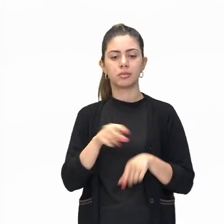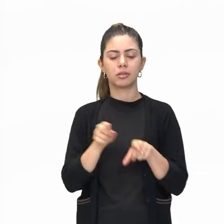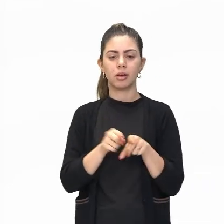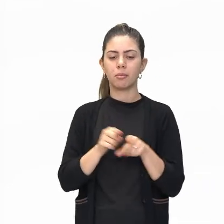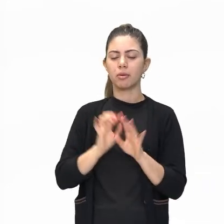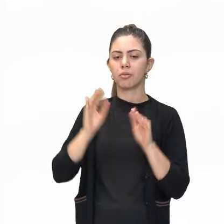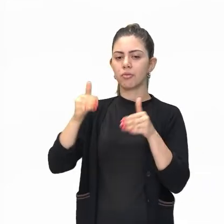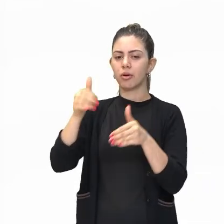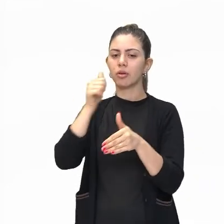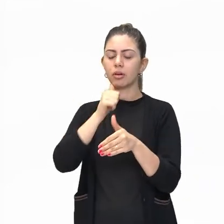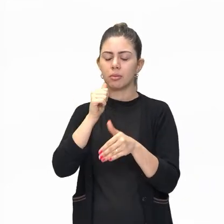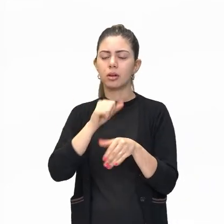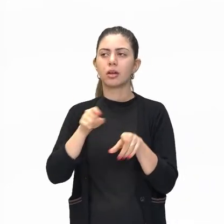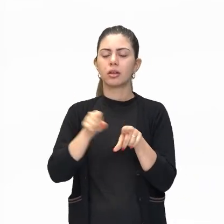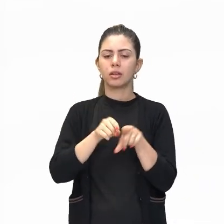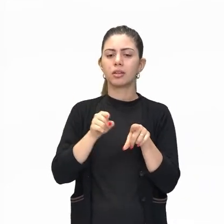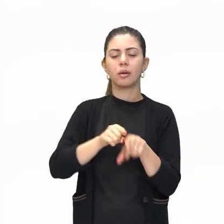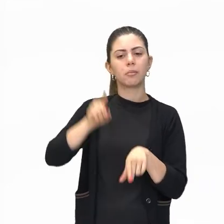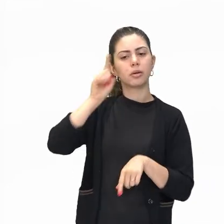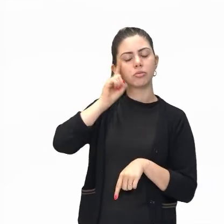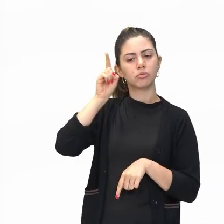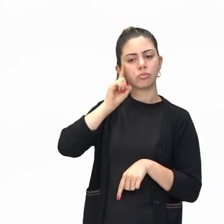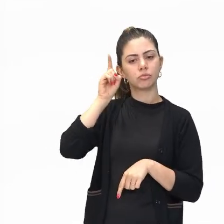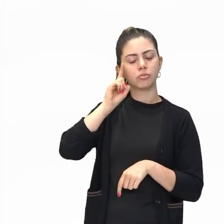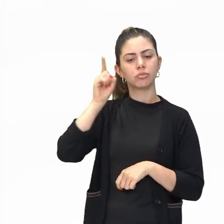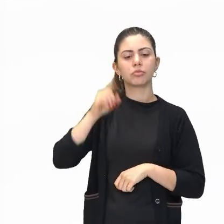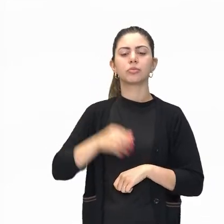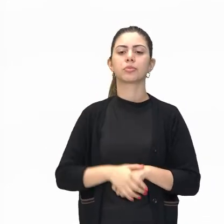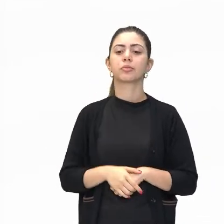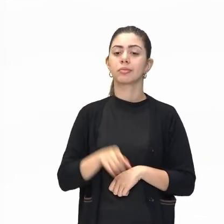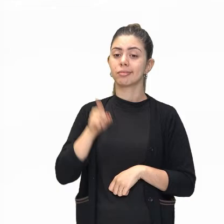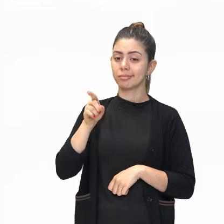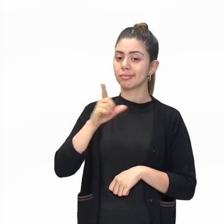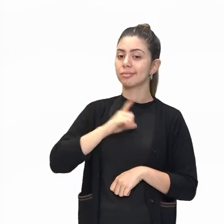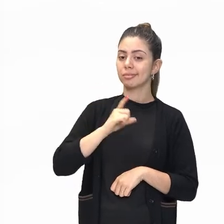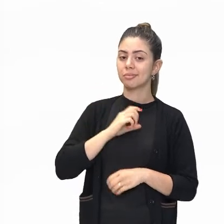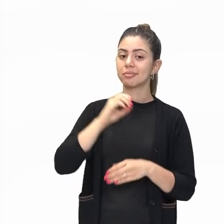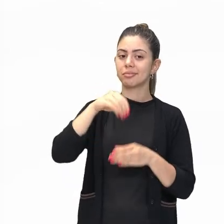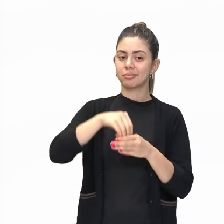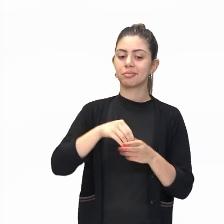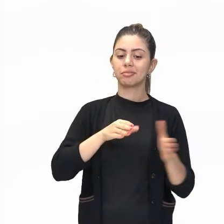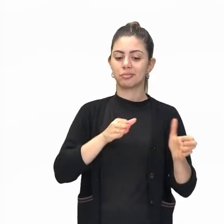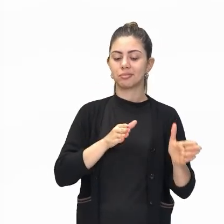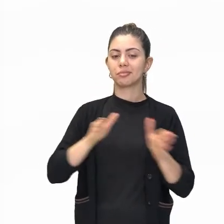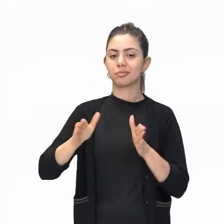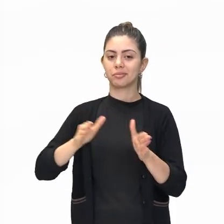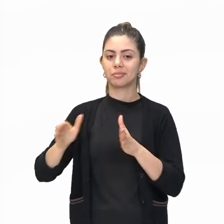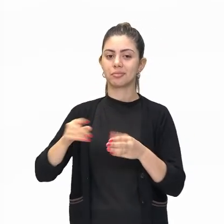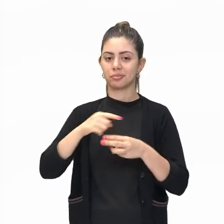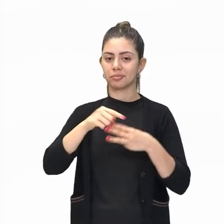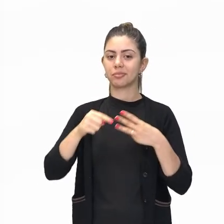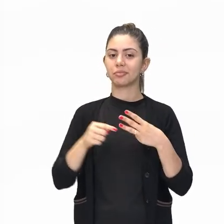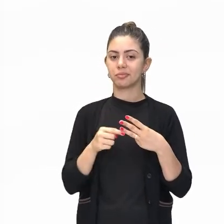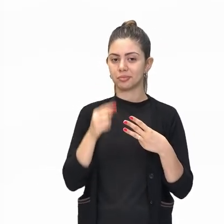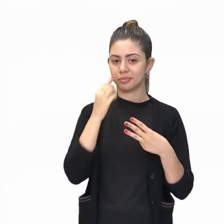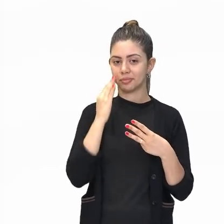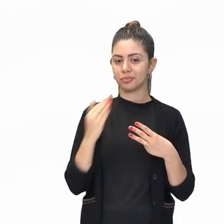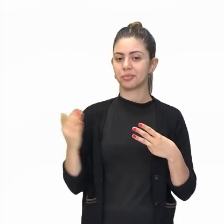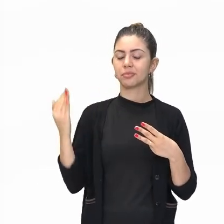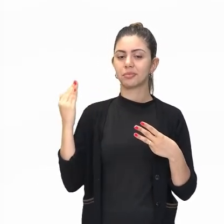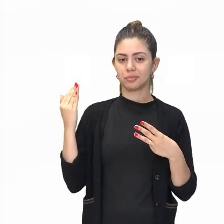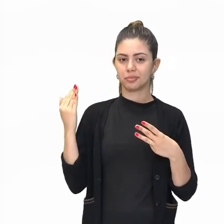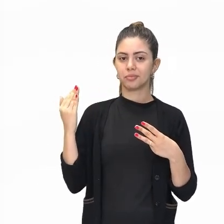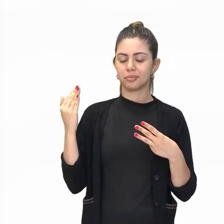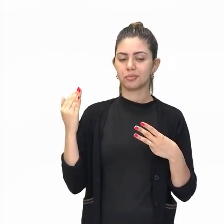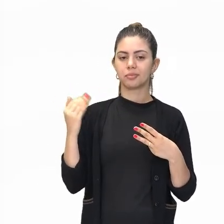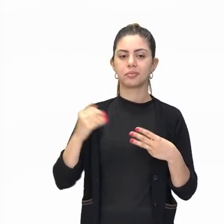o cotidiano. Ele também tem fases, tá bom? Vamos lá verificar quais são as fases